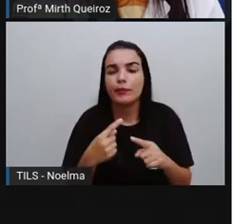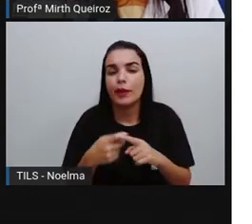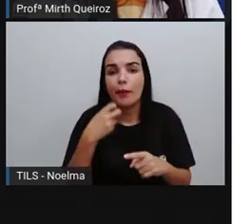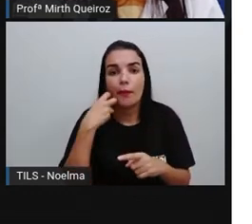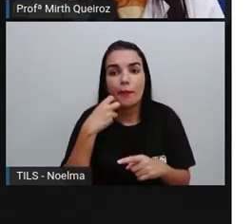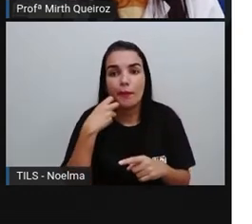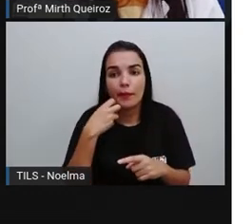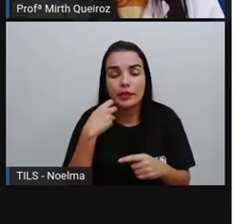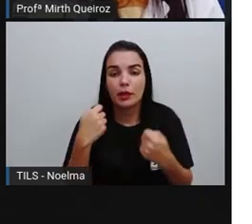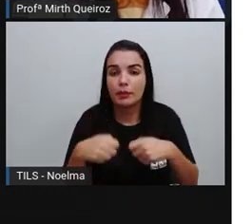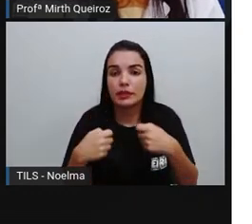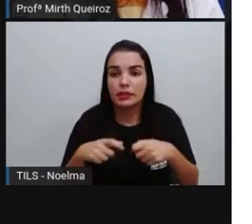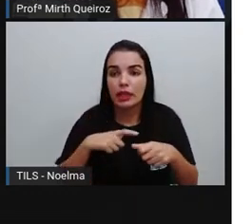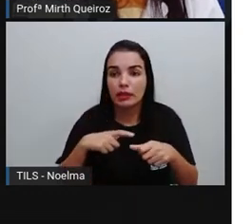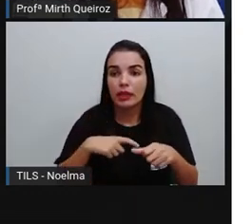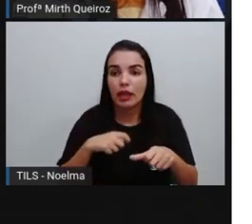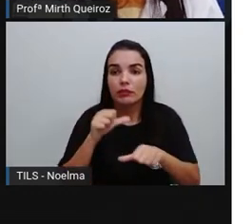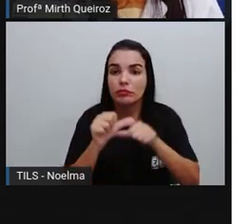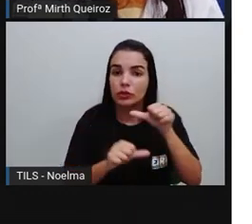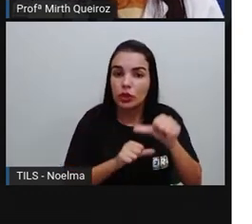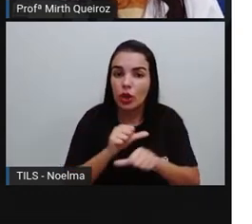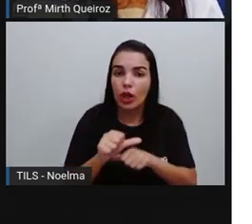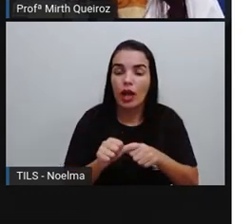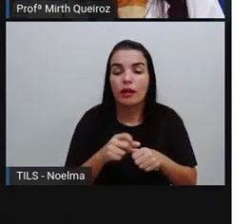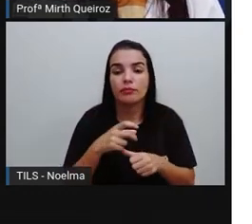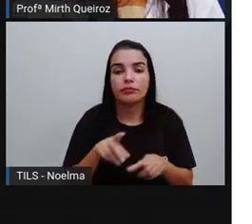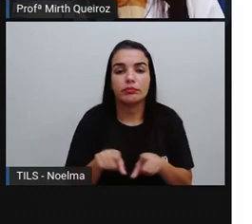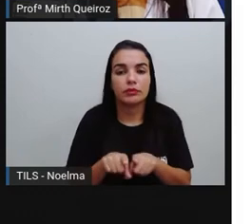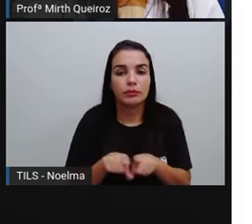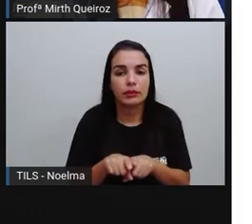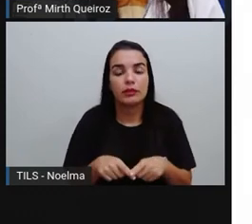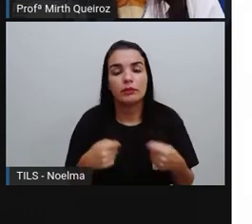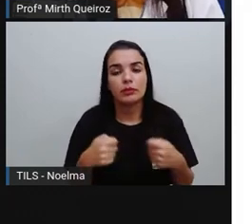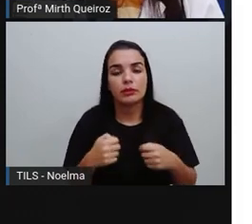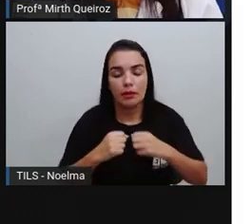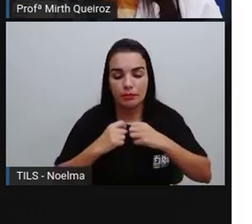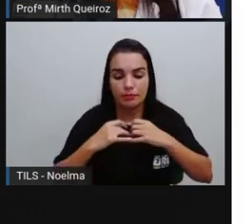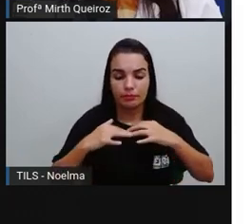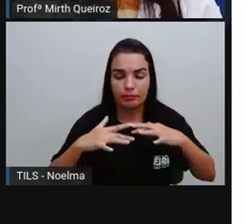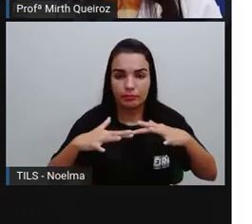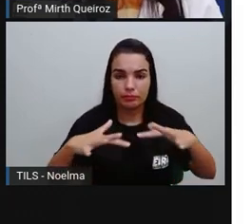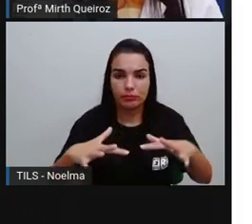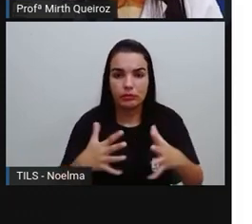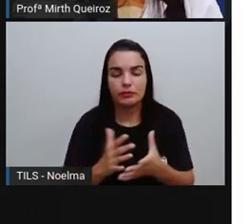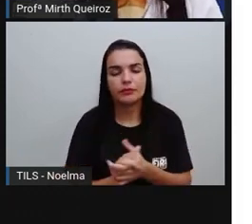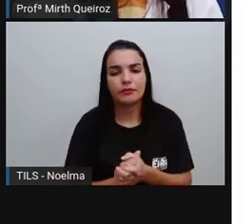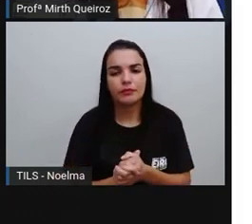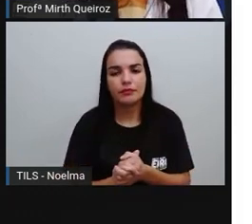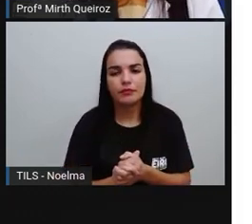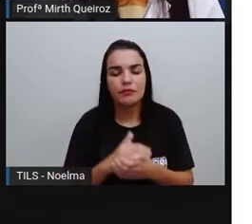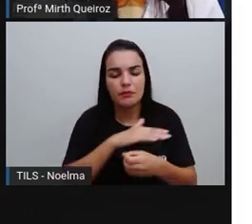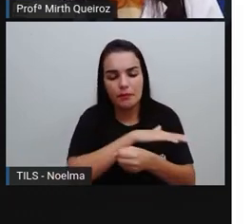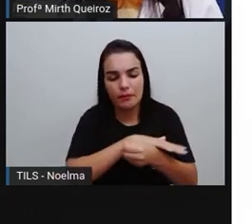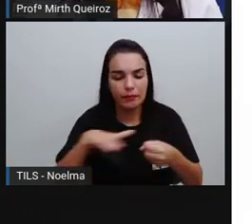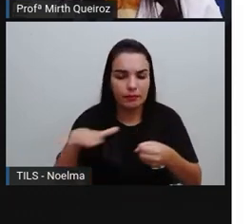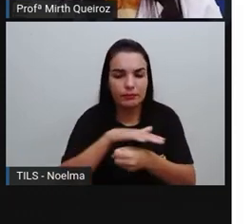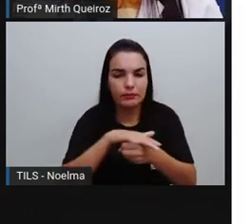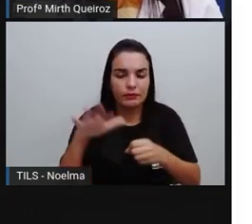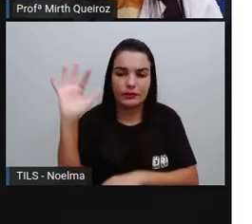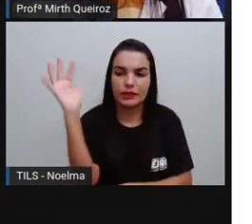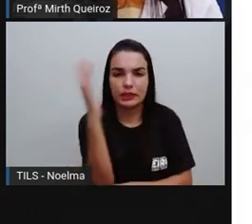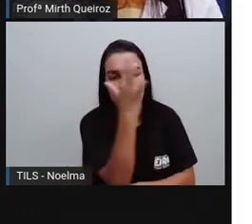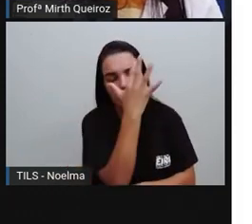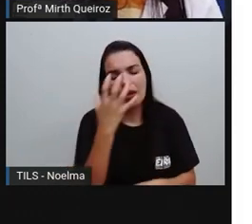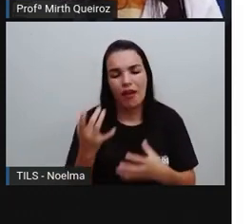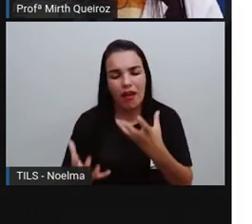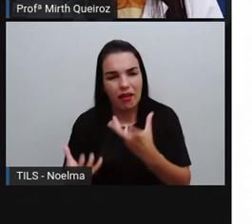de ter o período de reprodução, que muitas vezes é desrespeitado. O desmatamento também, as queimadas,